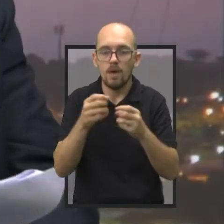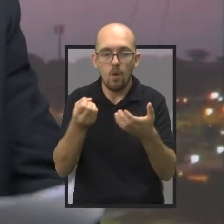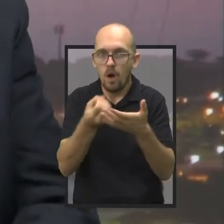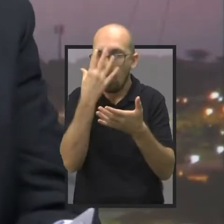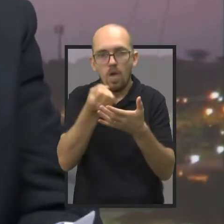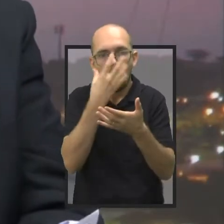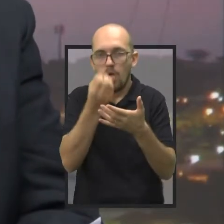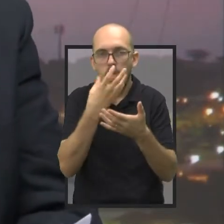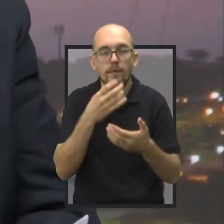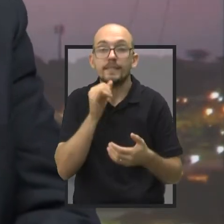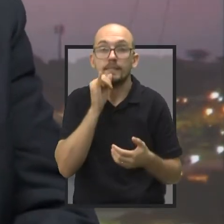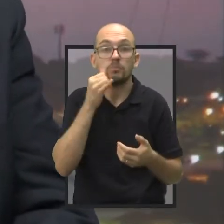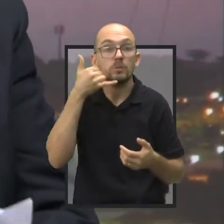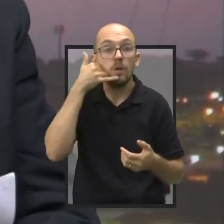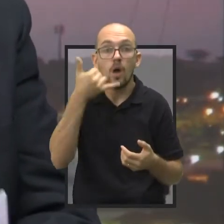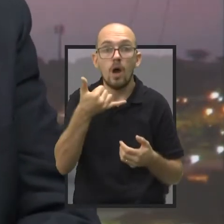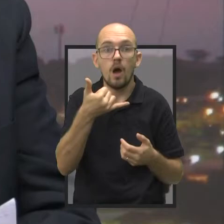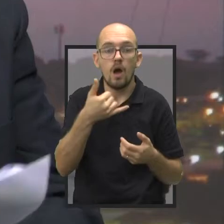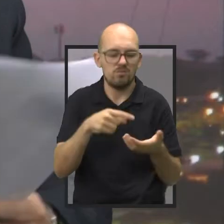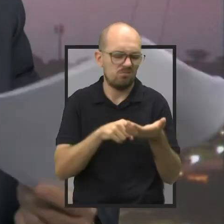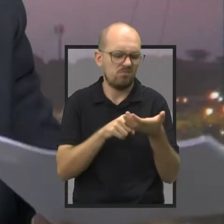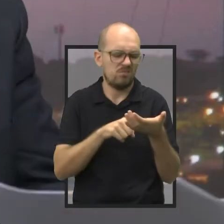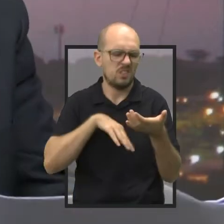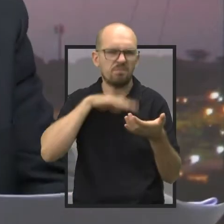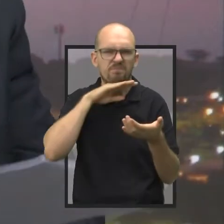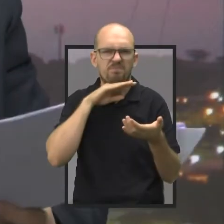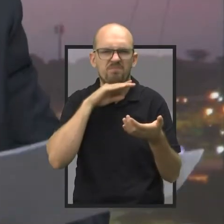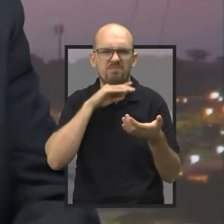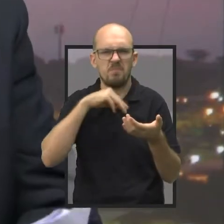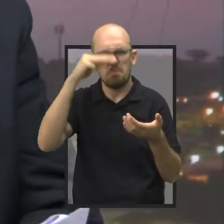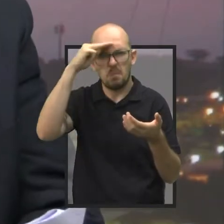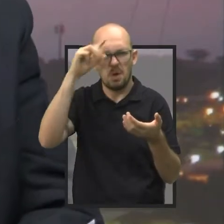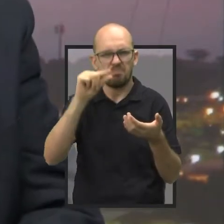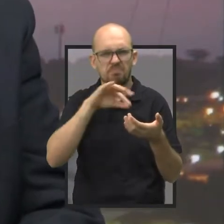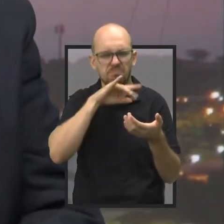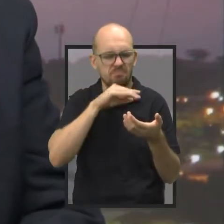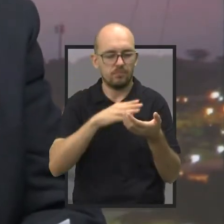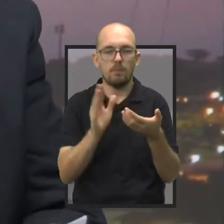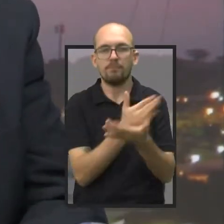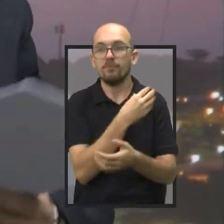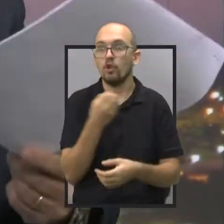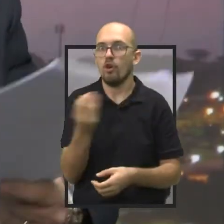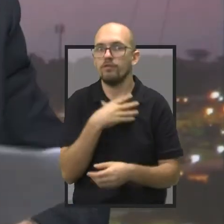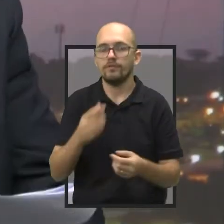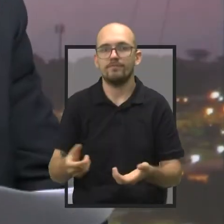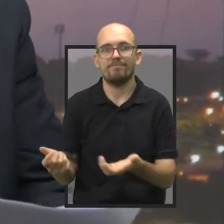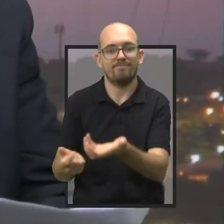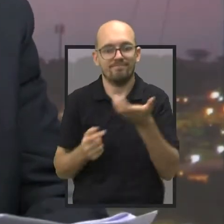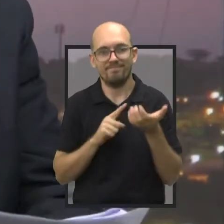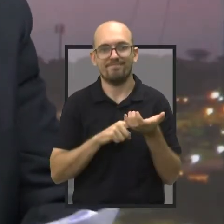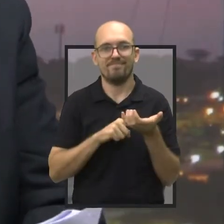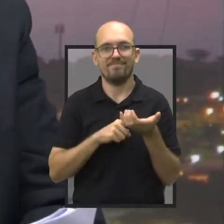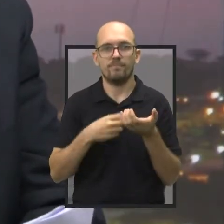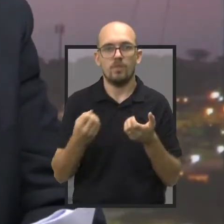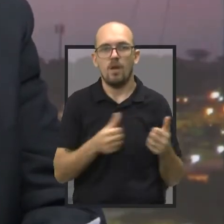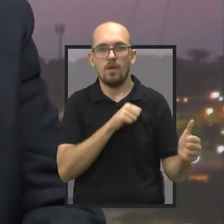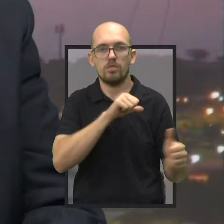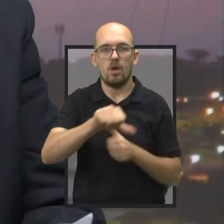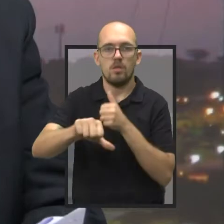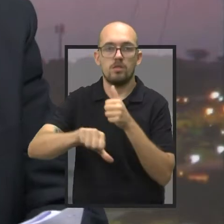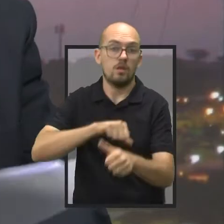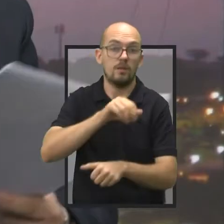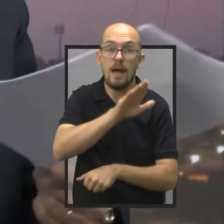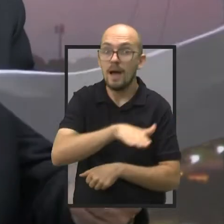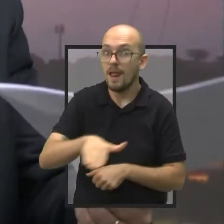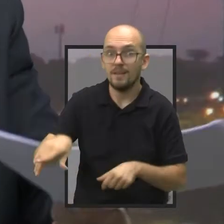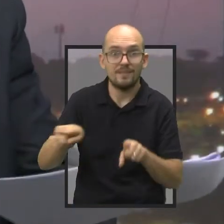exemplo, o consumo de celulares. Hoje toda criança tem um celular e aí vem aquela preocupação, todas que a gente já conhece, né,